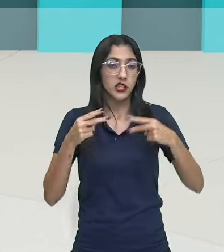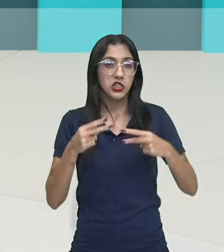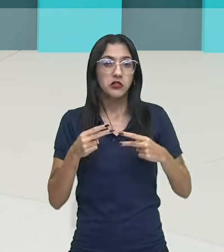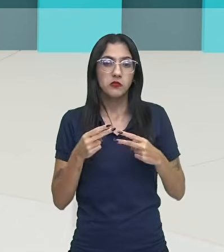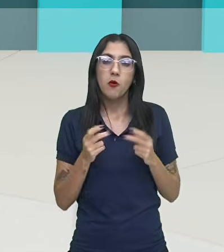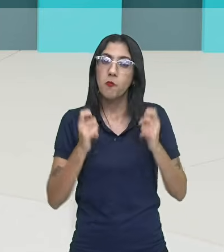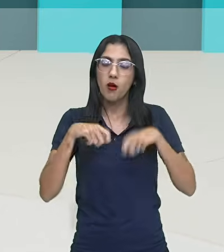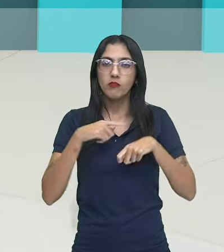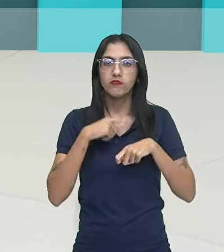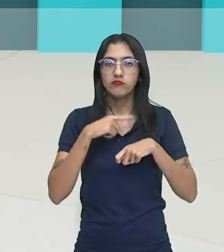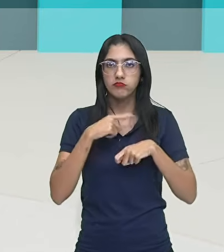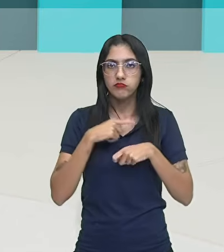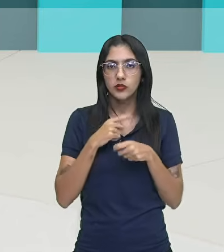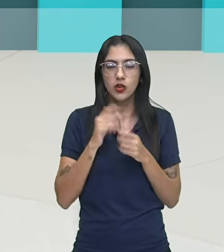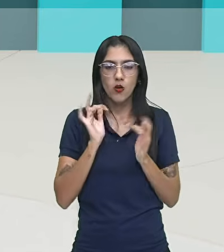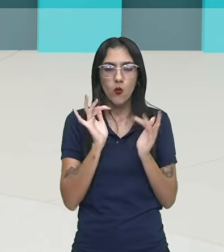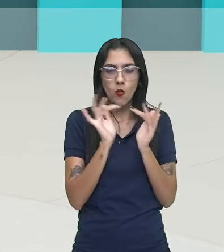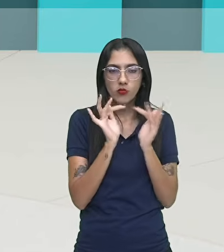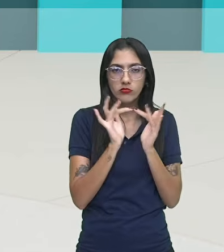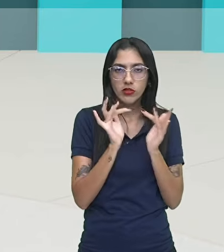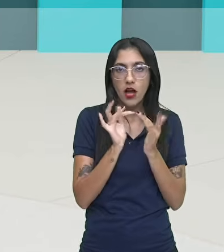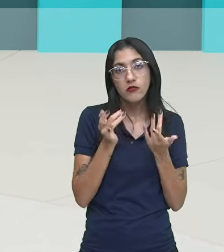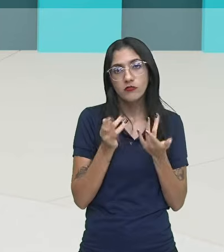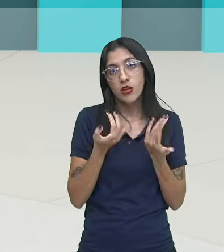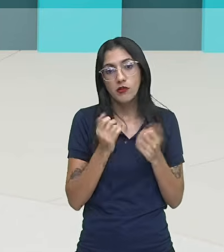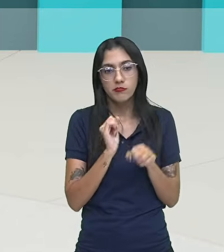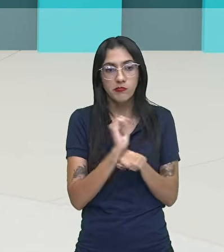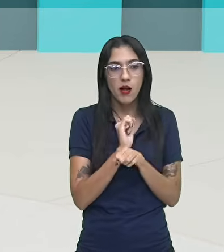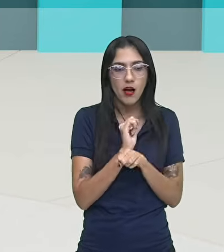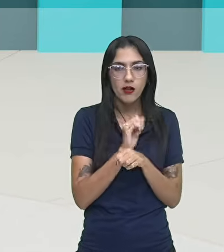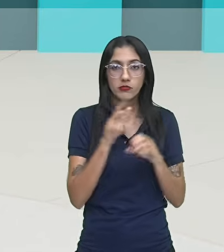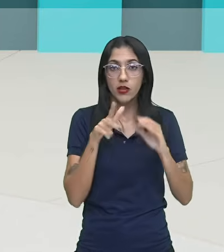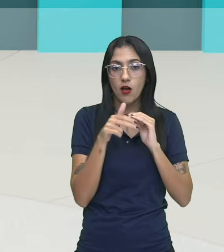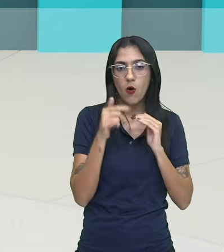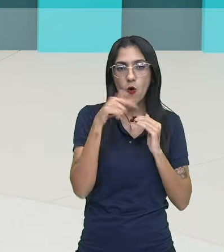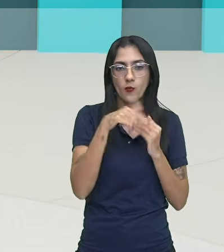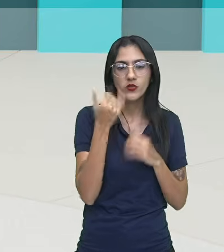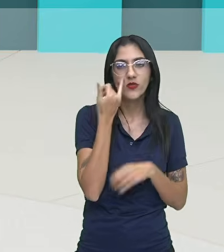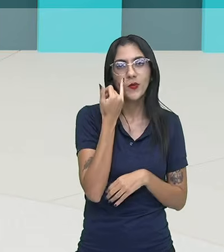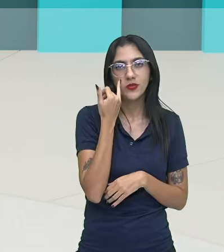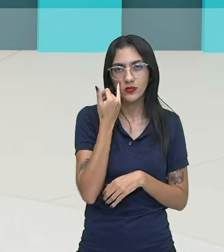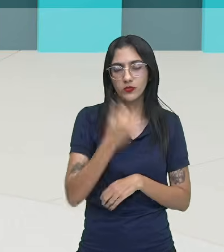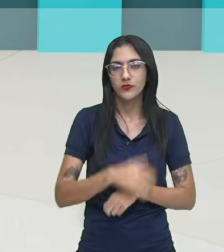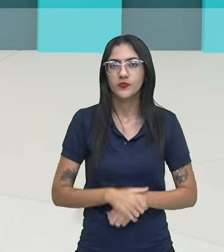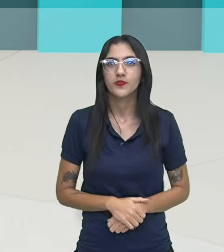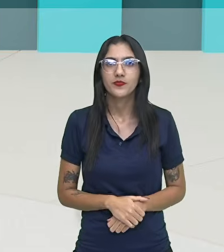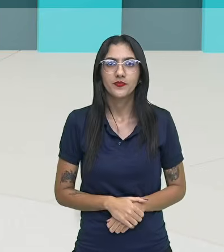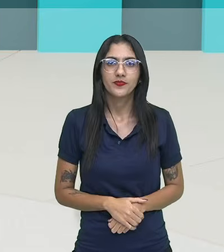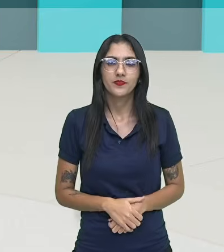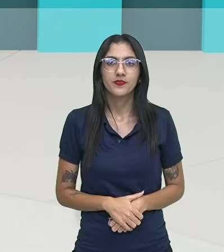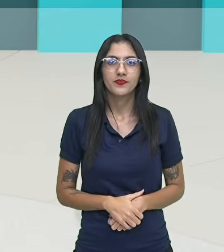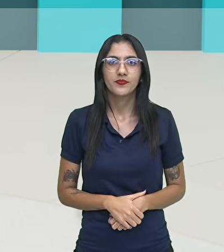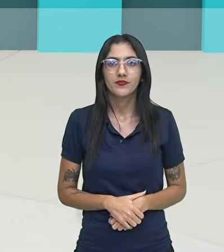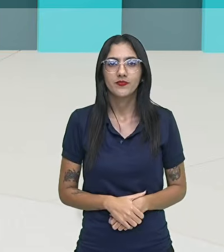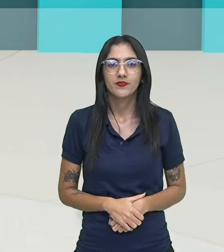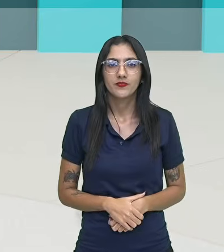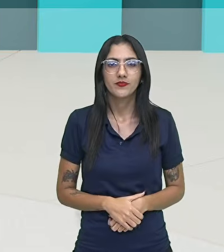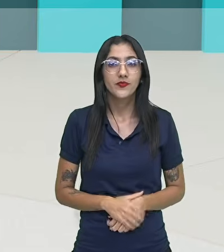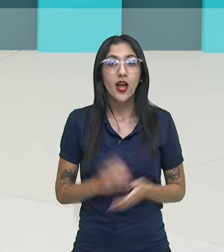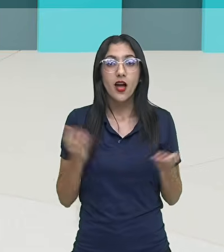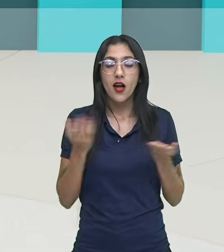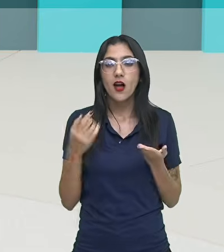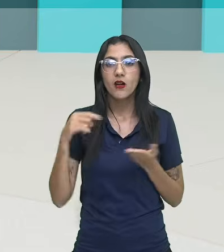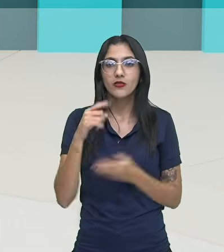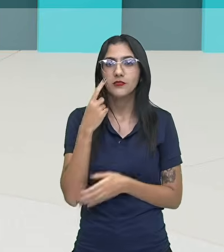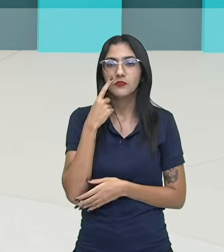ser acessados, interrompendo a leitura atual, ok? Agora eu quero que vocês acompanhem